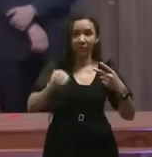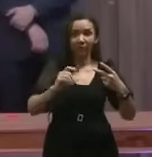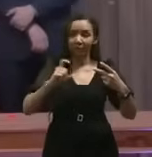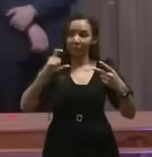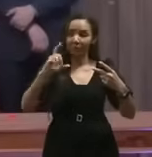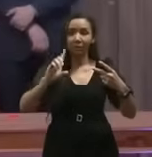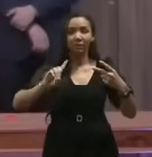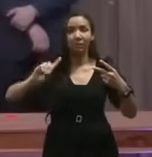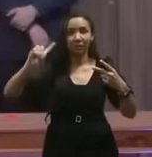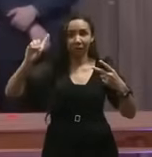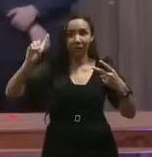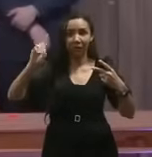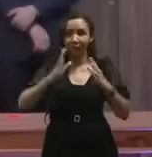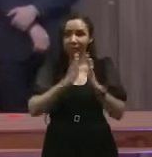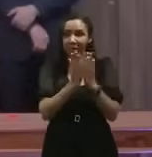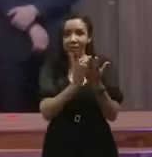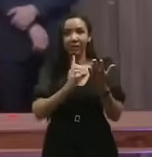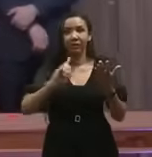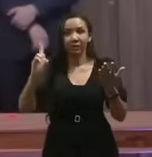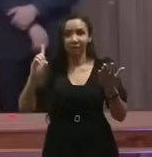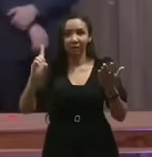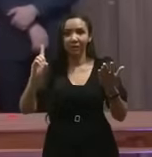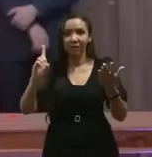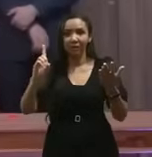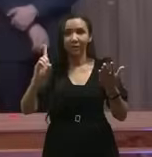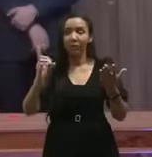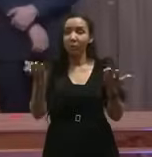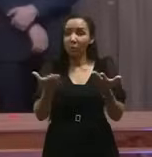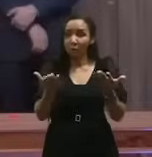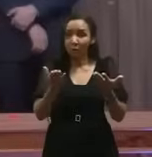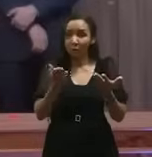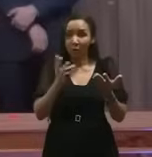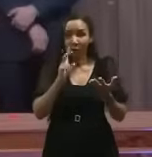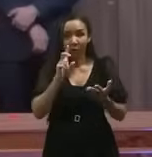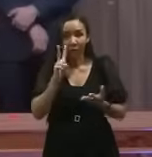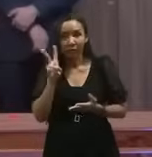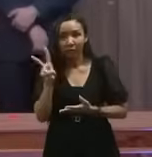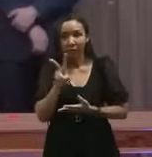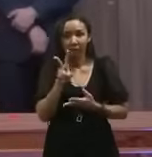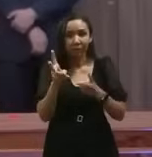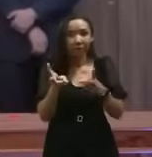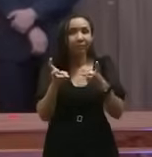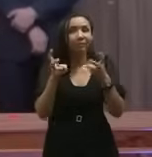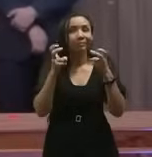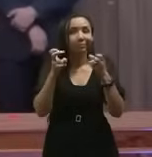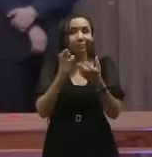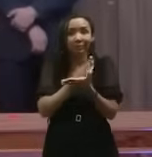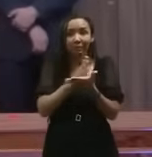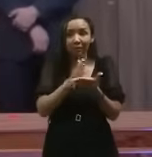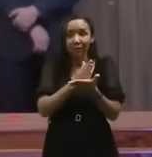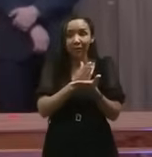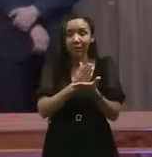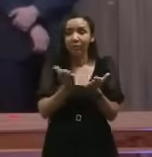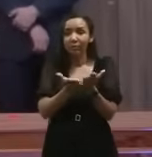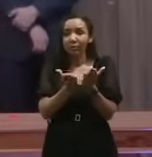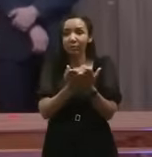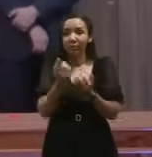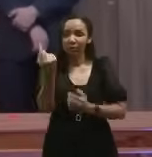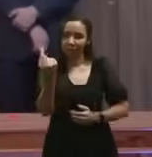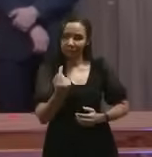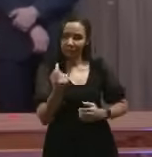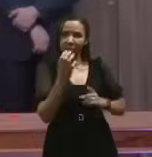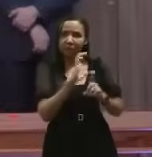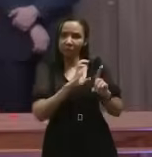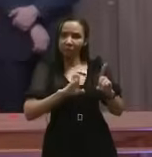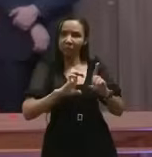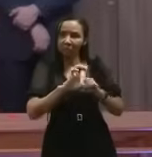uma geração de crentes que estão sendo infiéis à palavra tem irmão que chega num culto como esse ele não traz a Bíblia ele não fica marcando